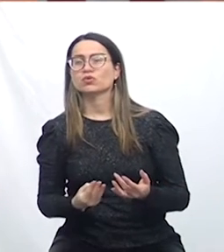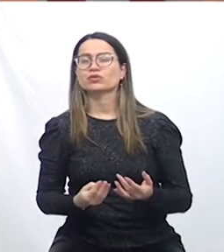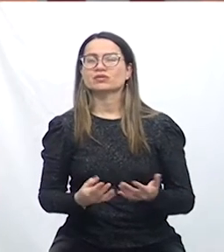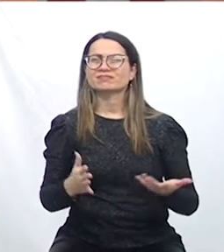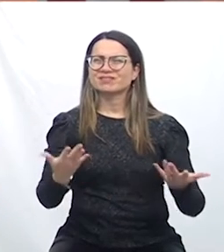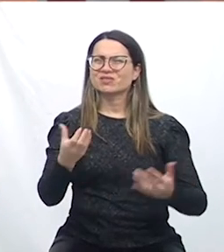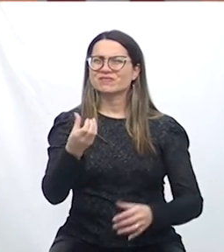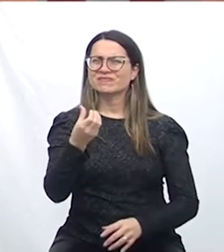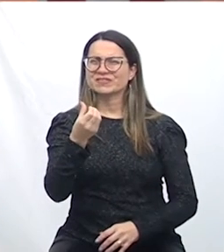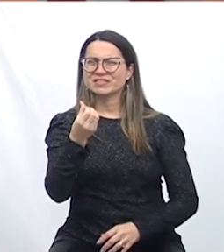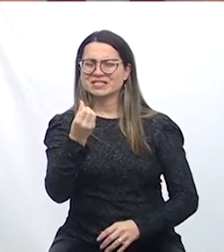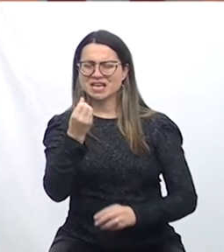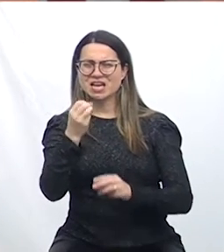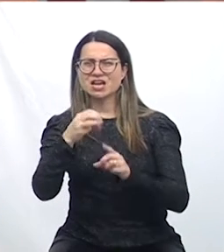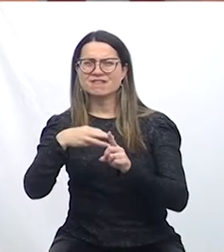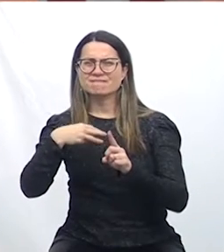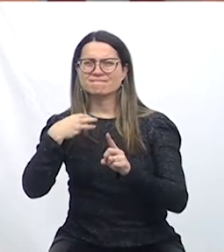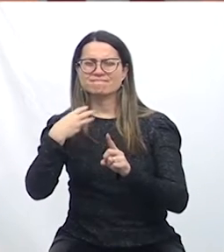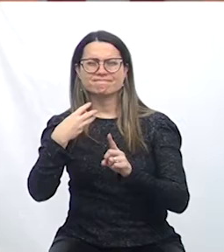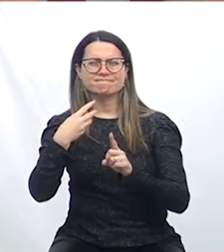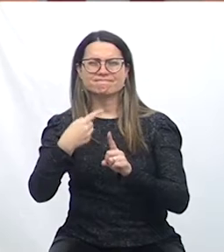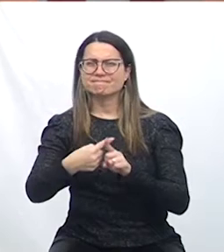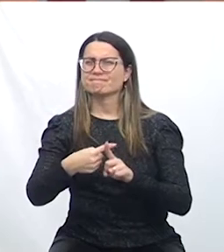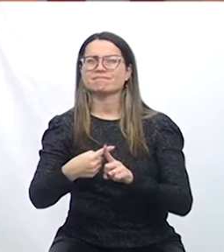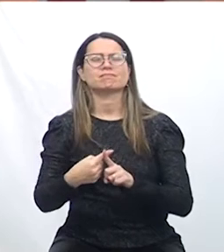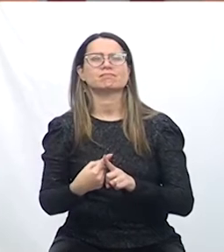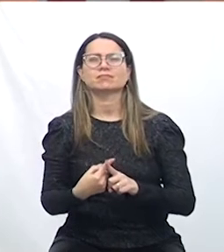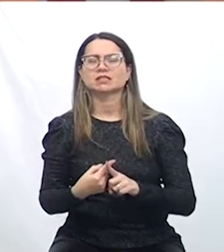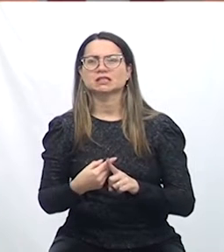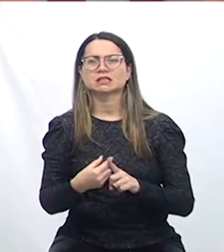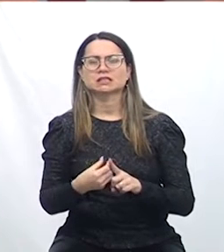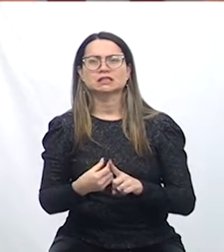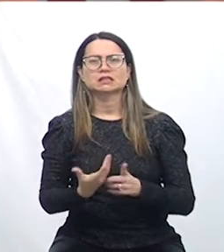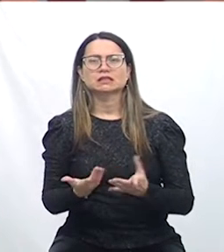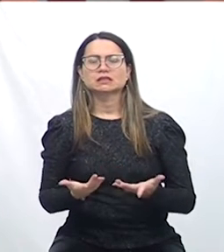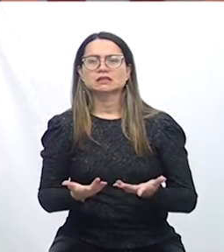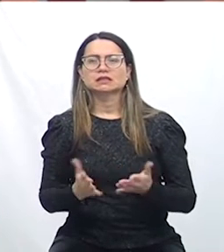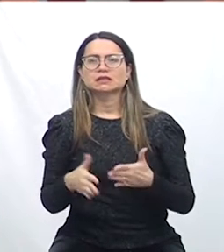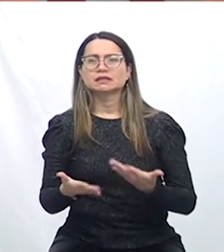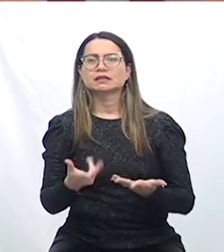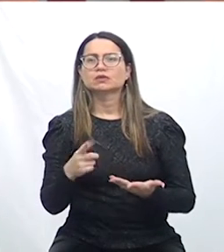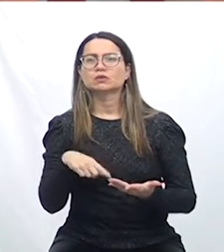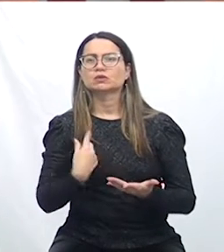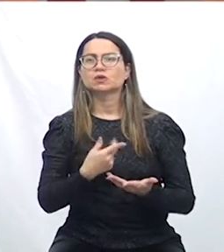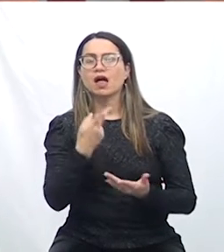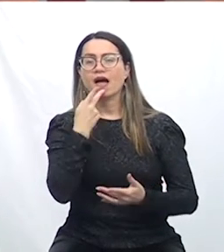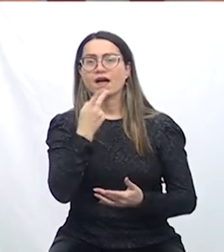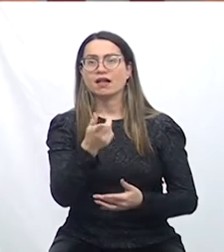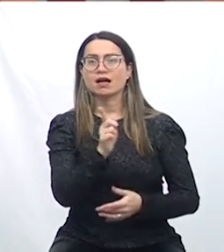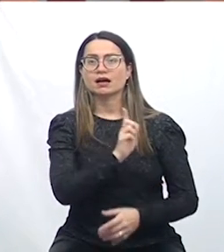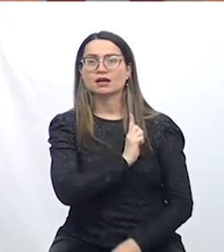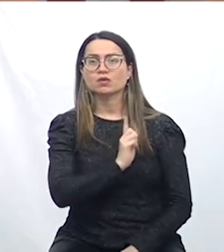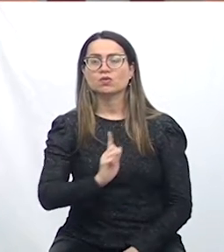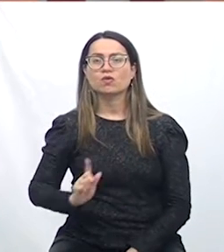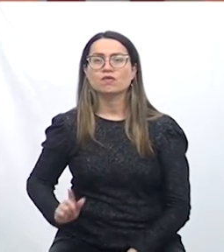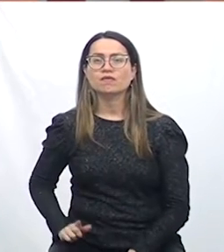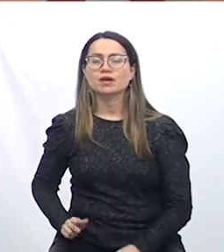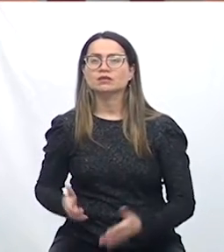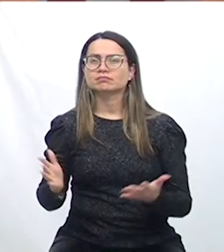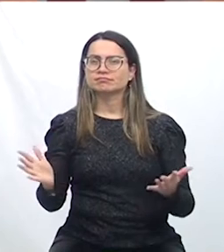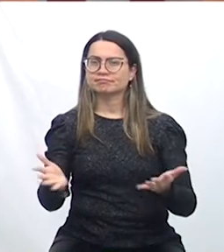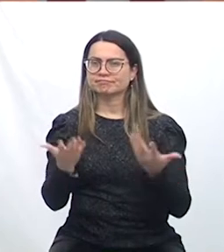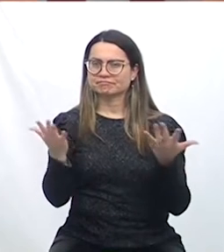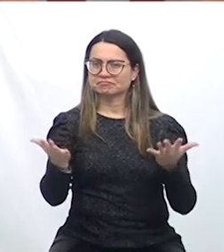6 vezes a mais. Então, podemos dizer que tem um governo no nosso estado que investe muito no nosso